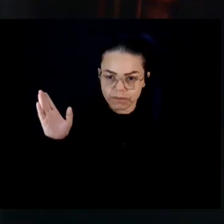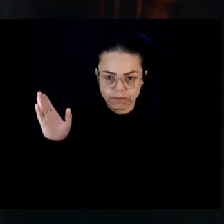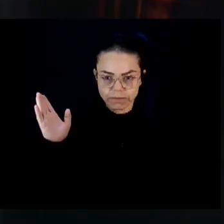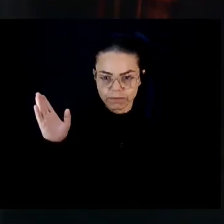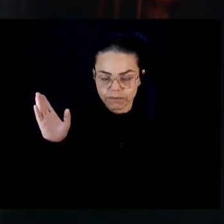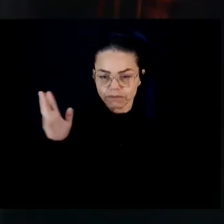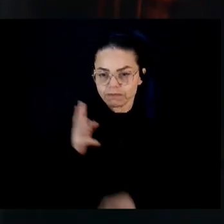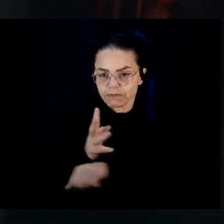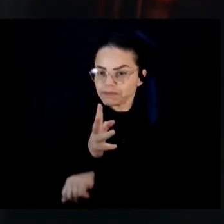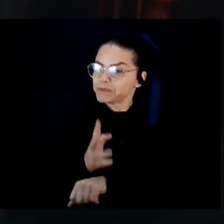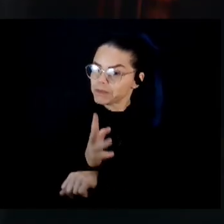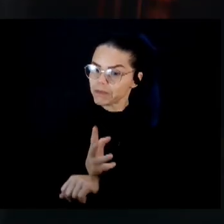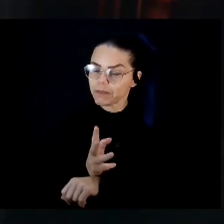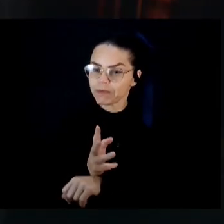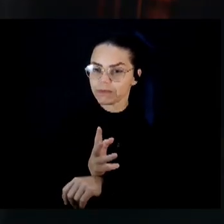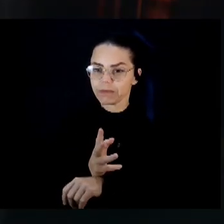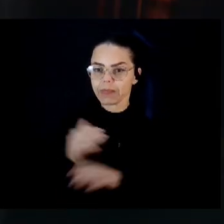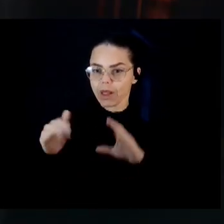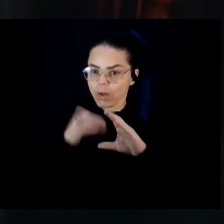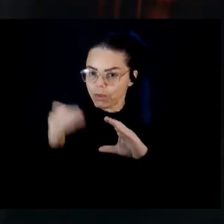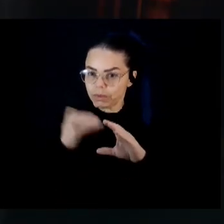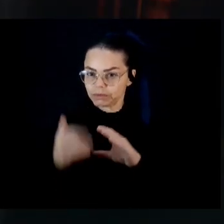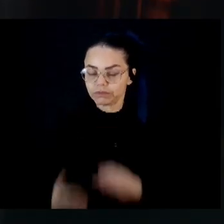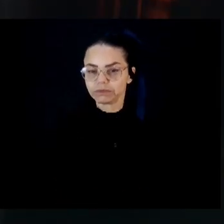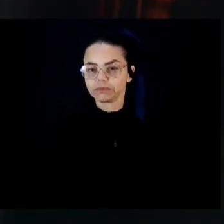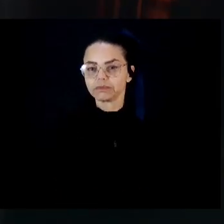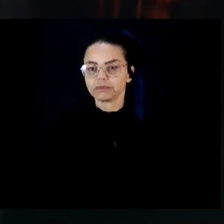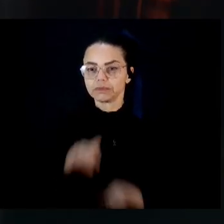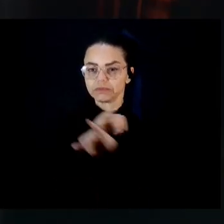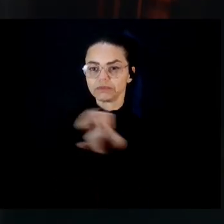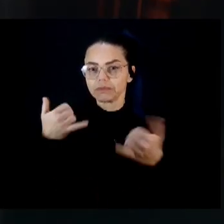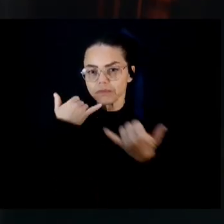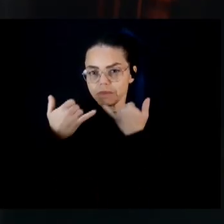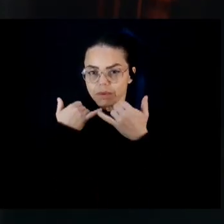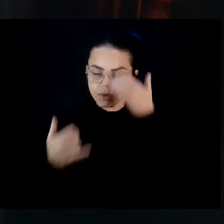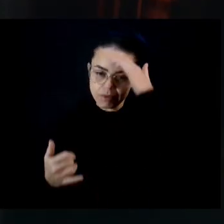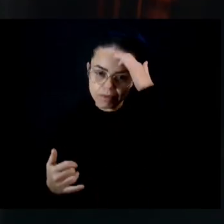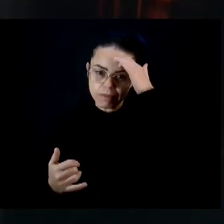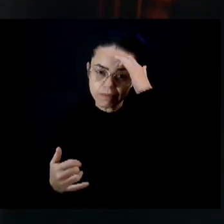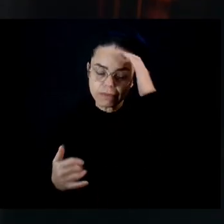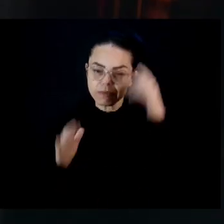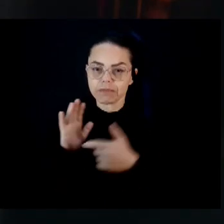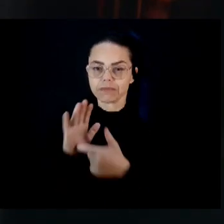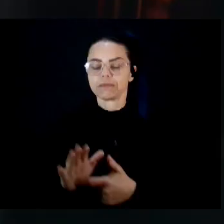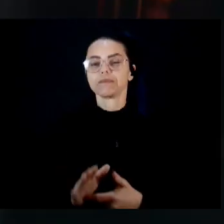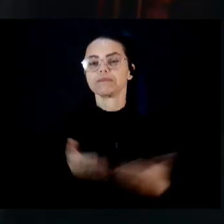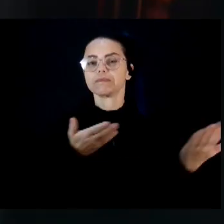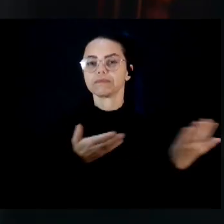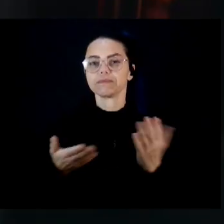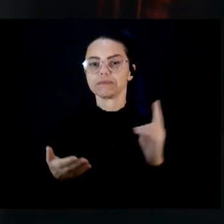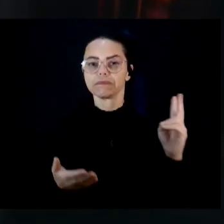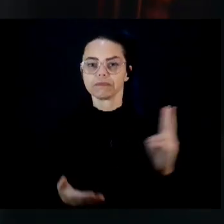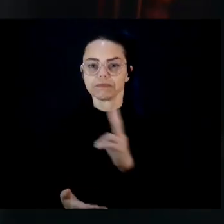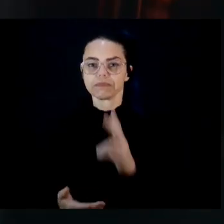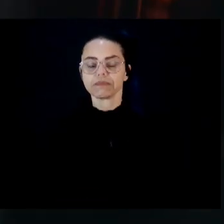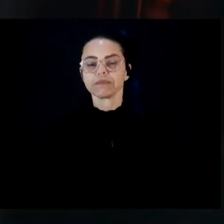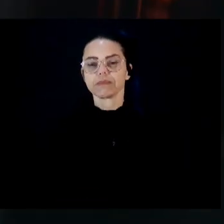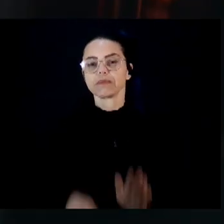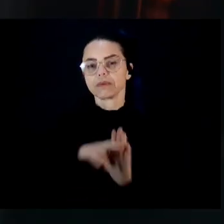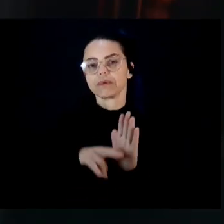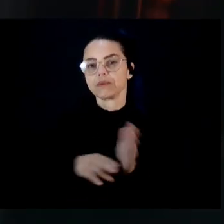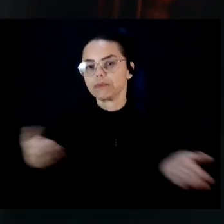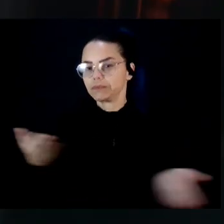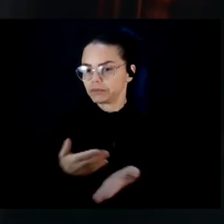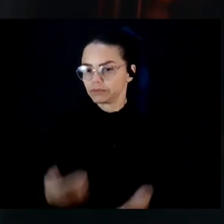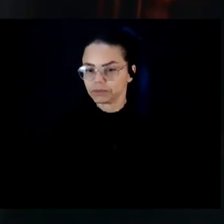19978293776. Enquanto você manda sua mensagem, a gente atualiza informações e daqui a pouquinho já apresentaremos os nossos convidados do programa de